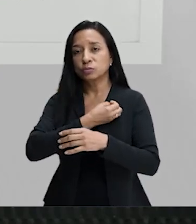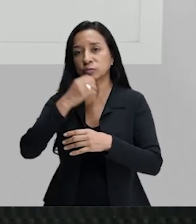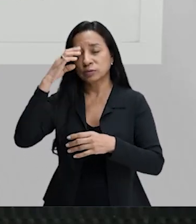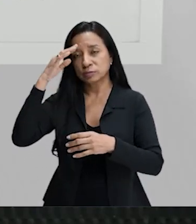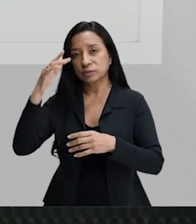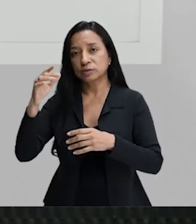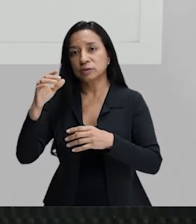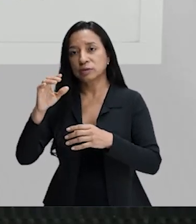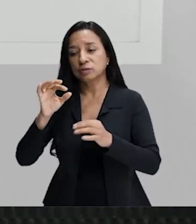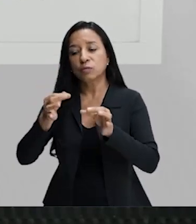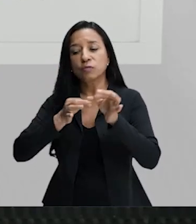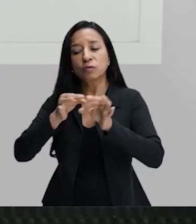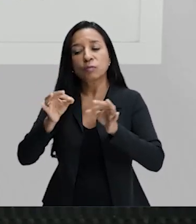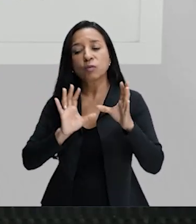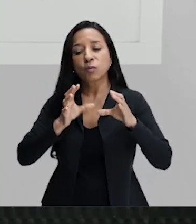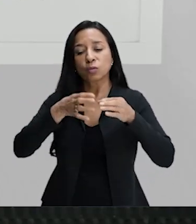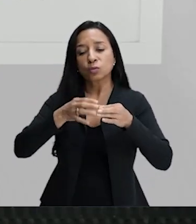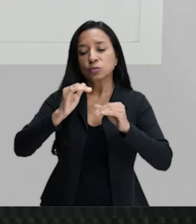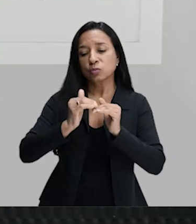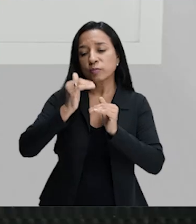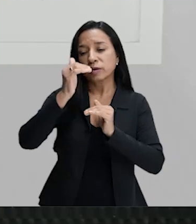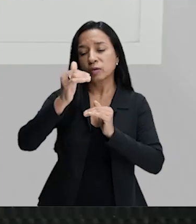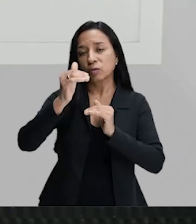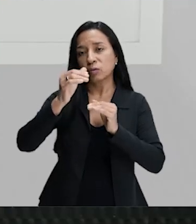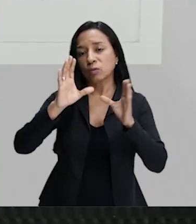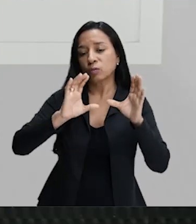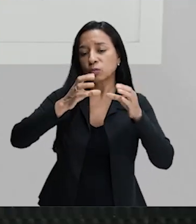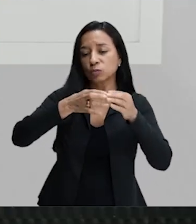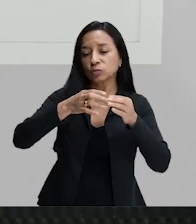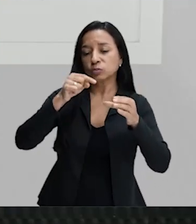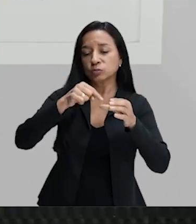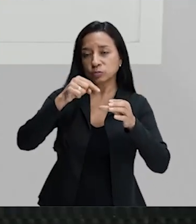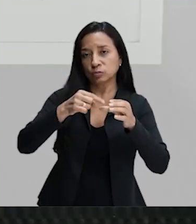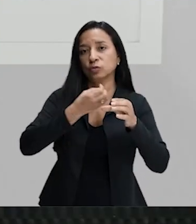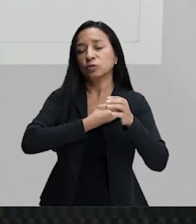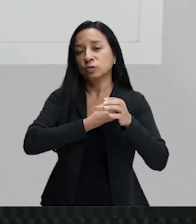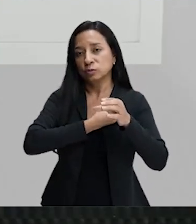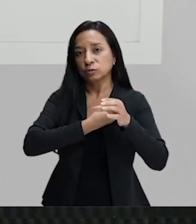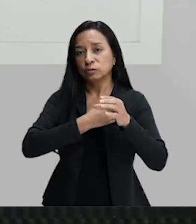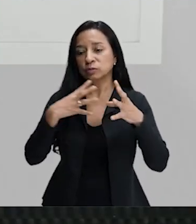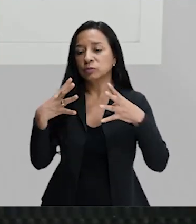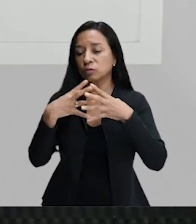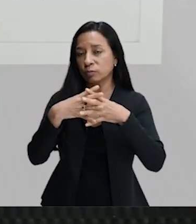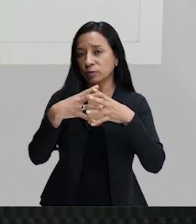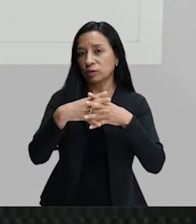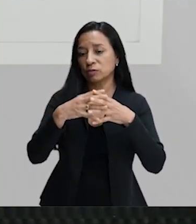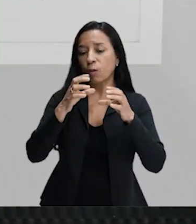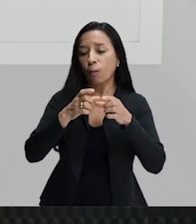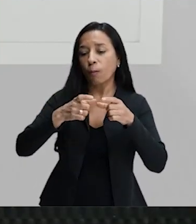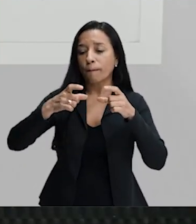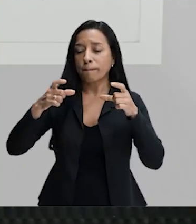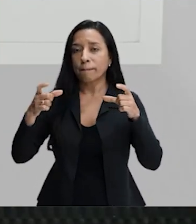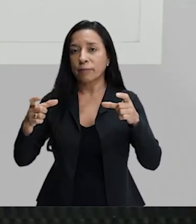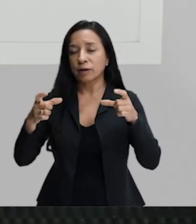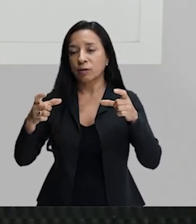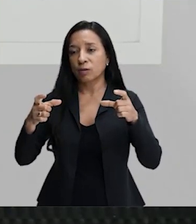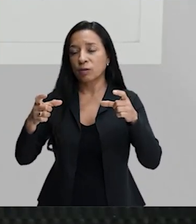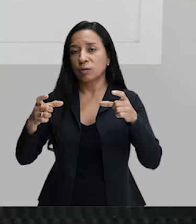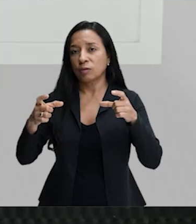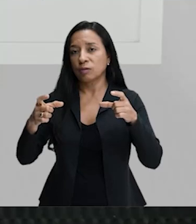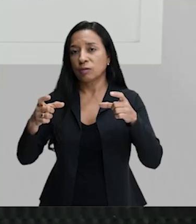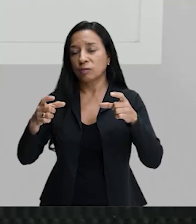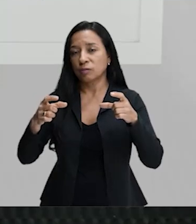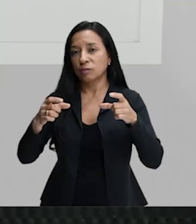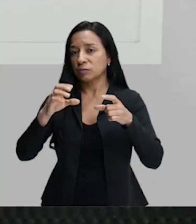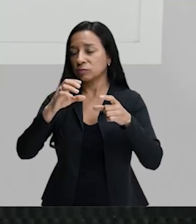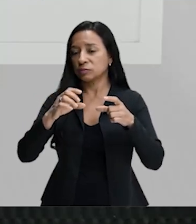que é o conjunto dos números complexos. A nível de ensino médio, o maior conjunto dos números que se trabalha é o conjunto